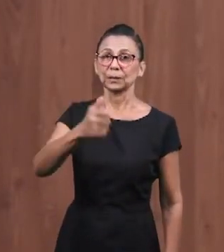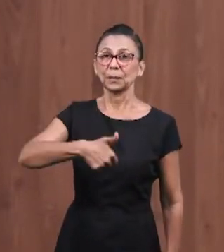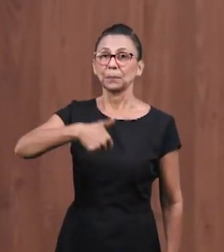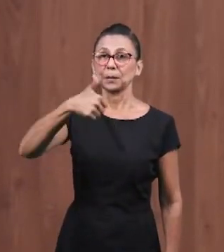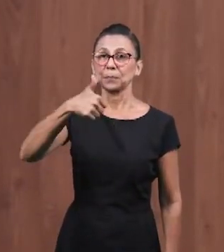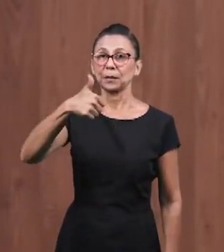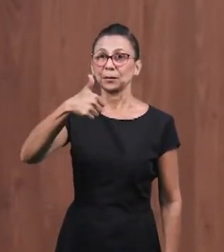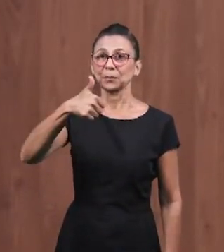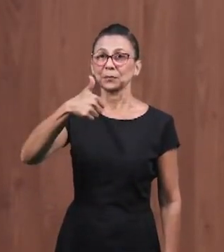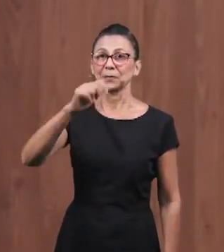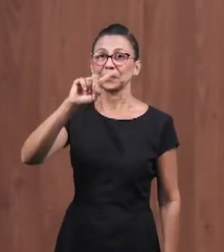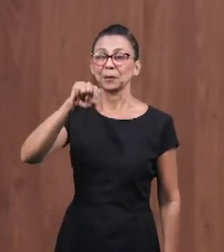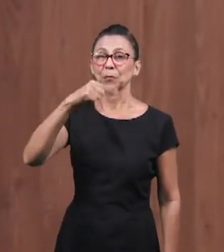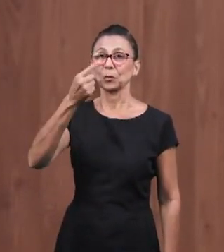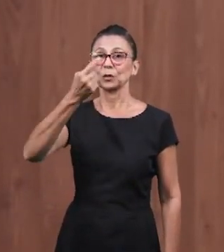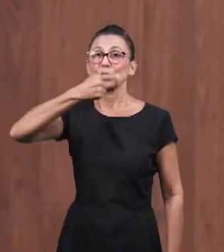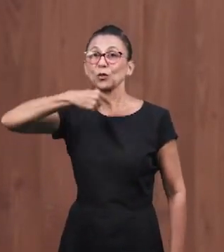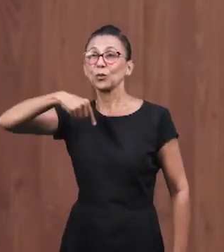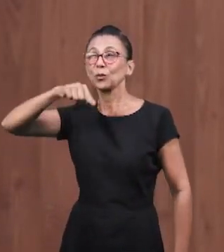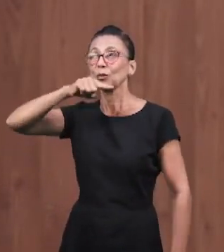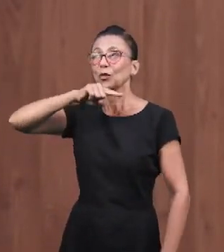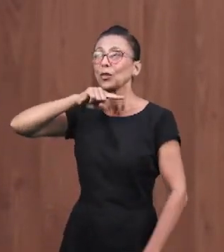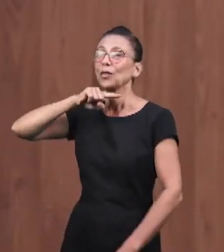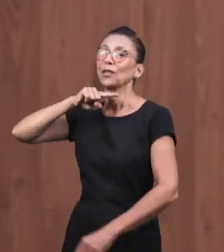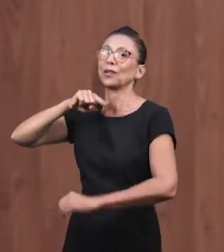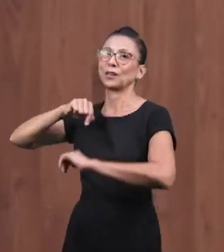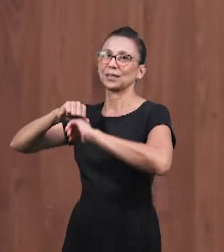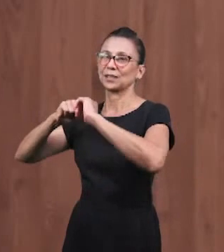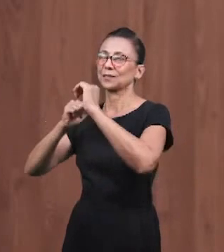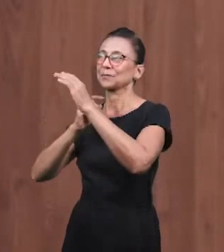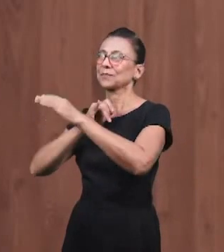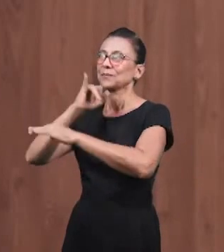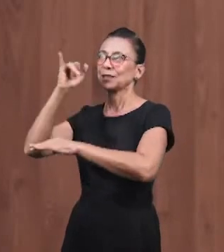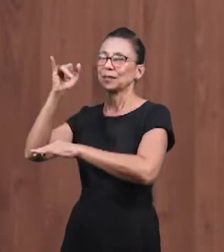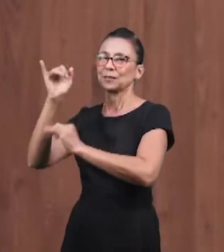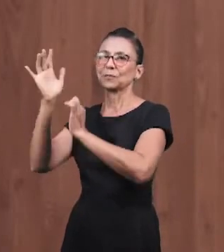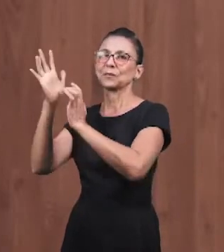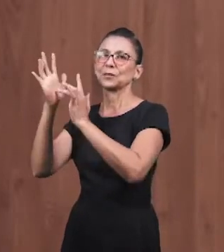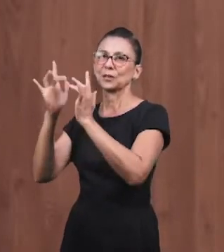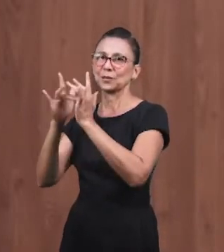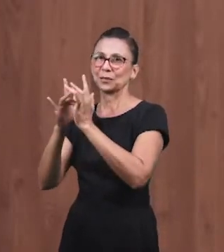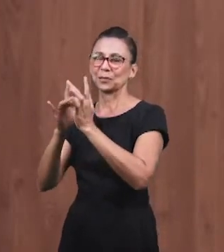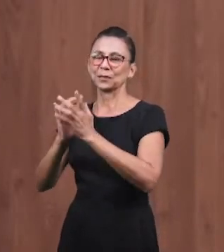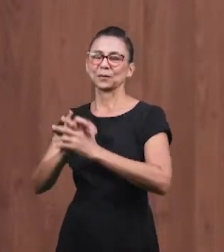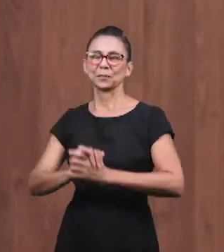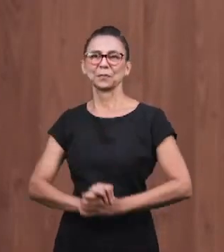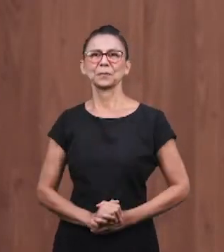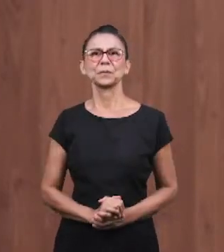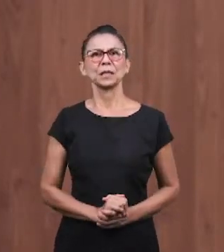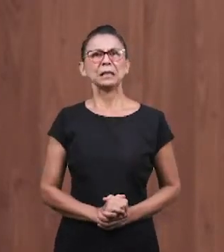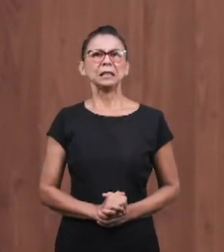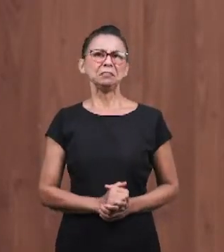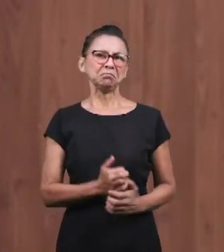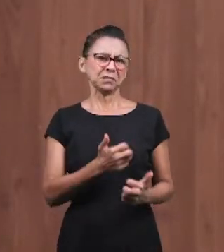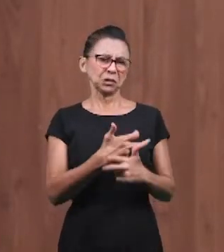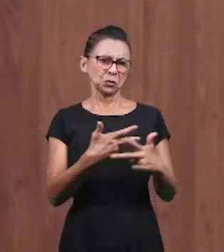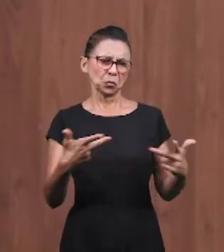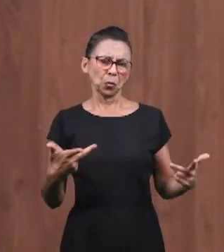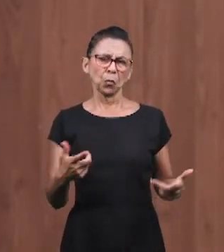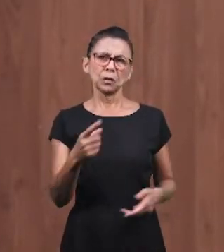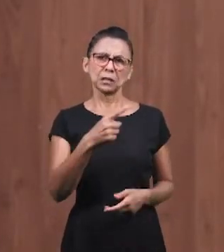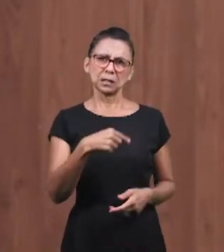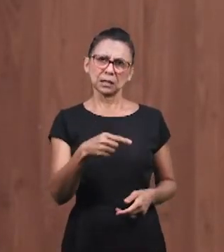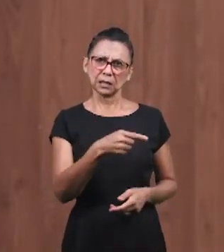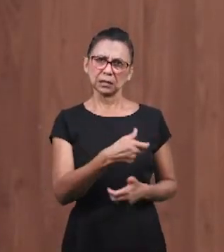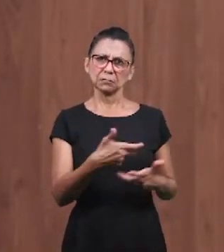ele. Primeiro ele se revelou a nós, né, como ele fez ali com a mulher samaritana. E aqueles elementos muito bem